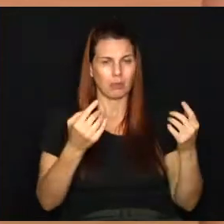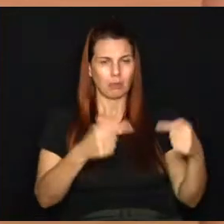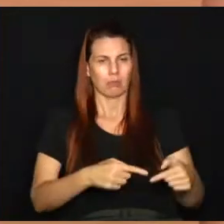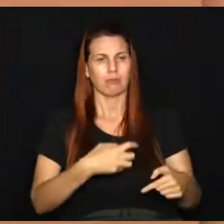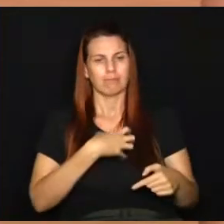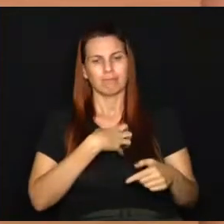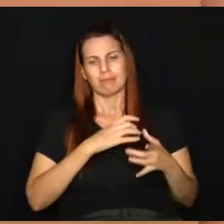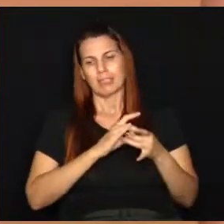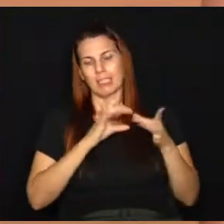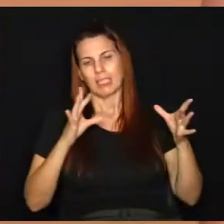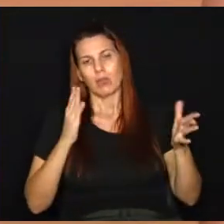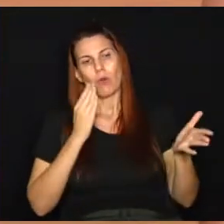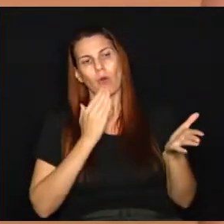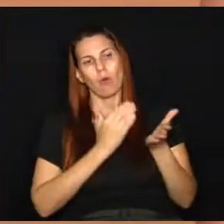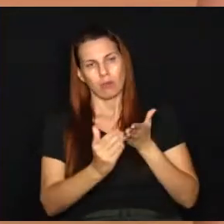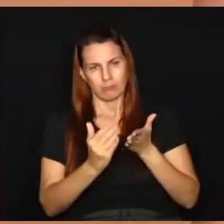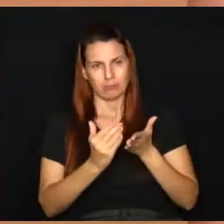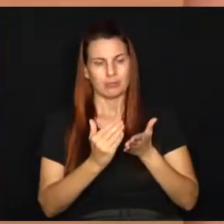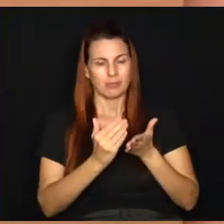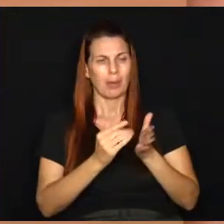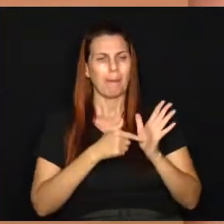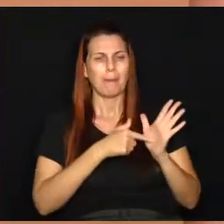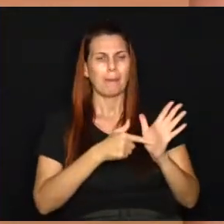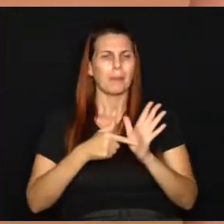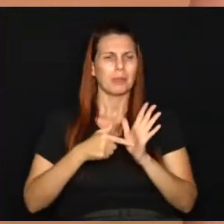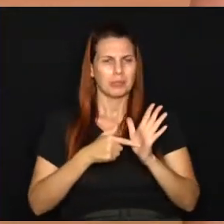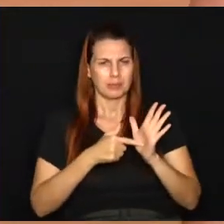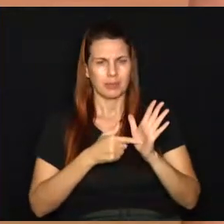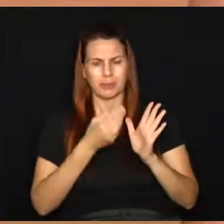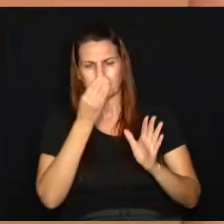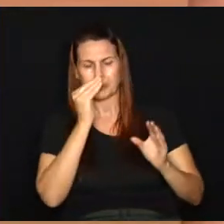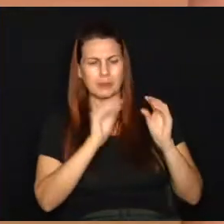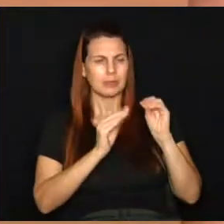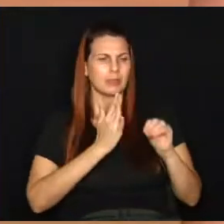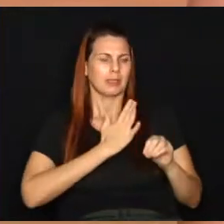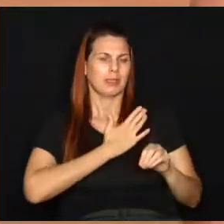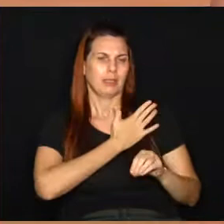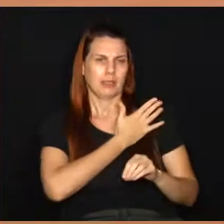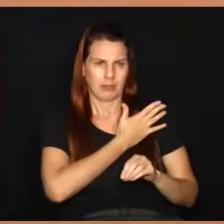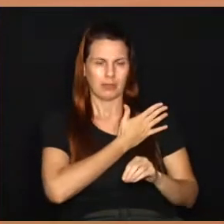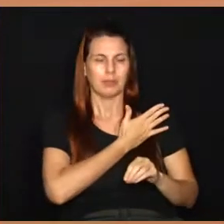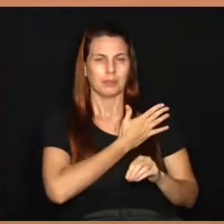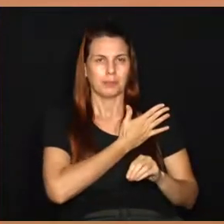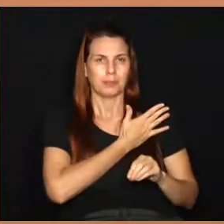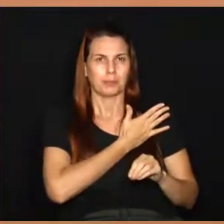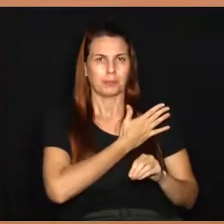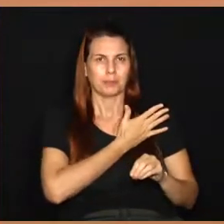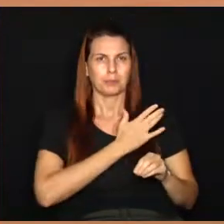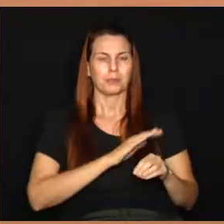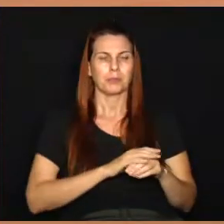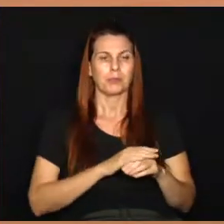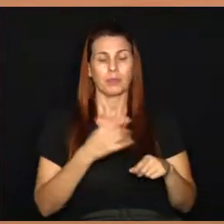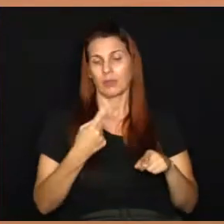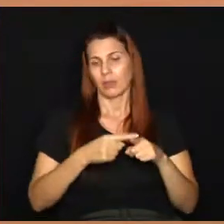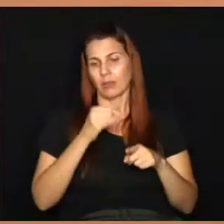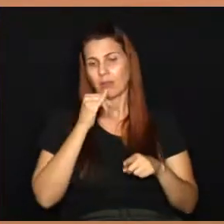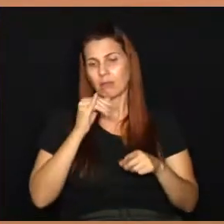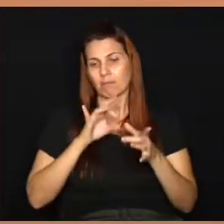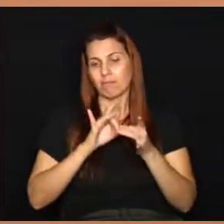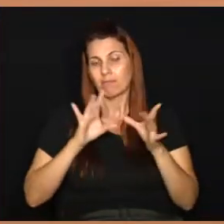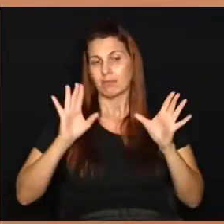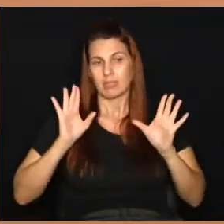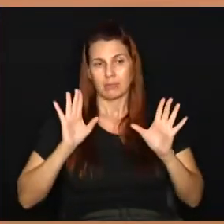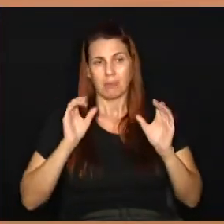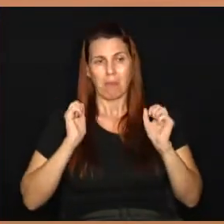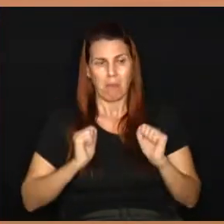sintam à vontade para expressar os seus preconceitos sob a alegação de liberdade de